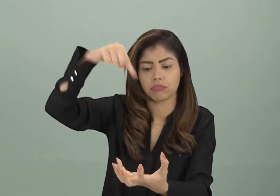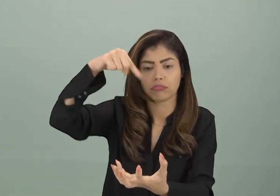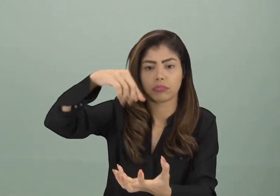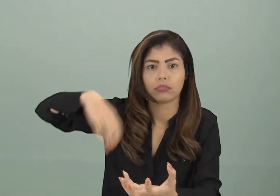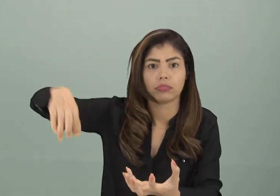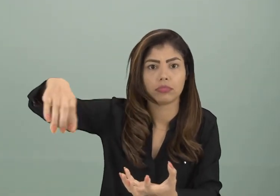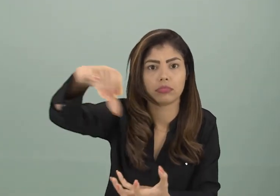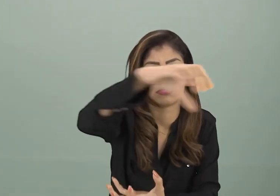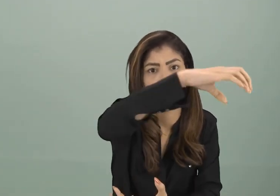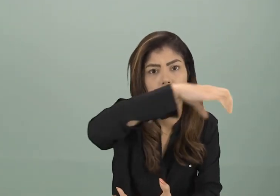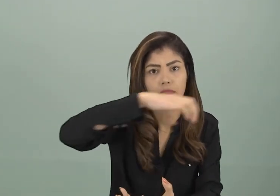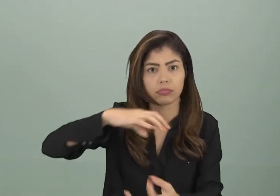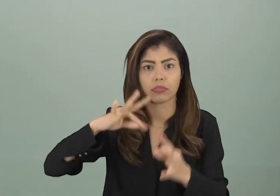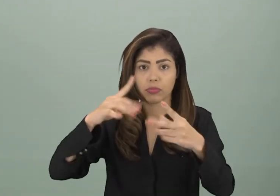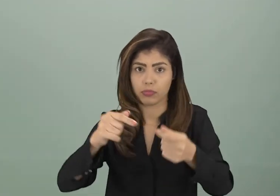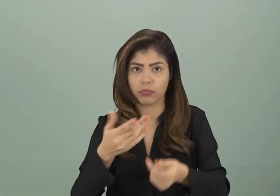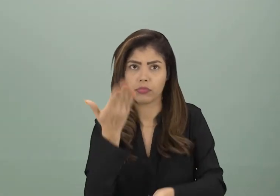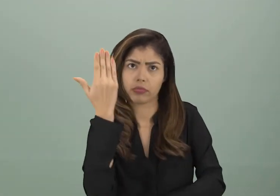época.